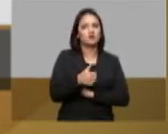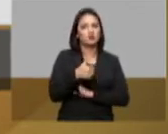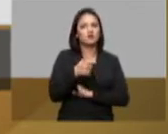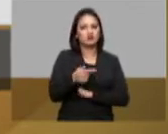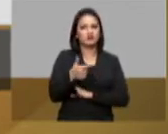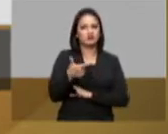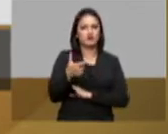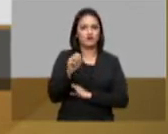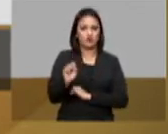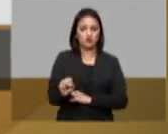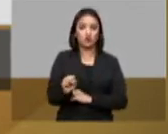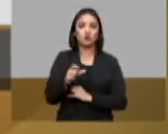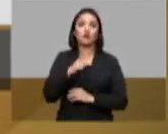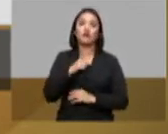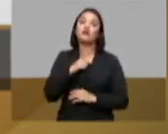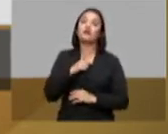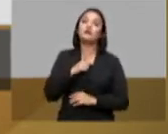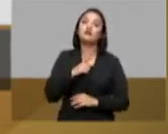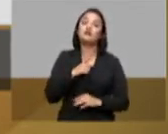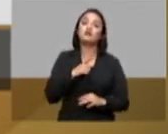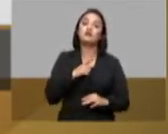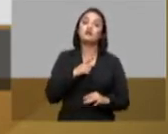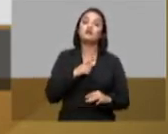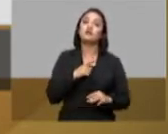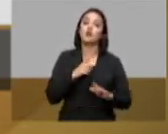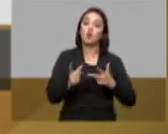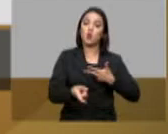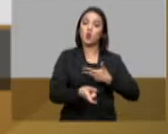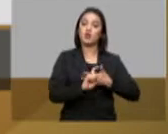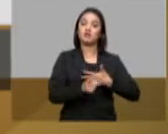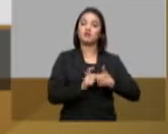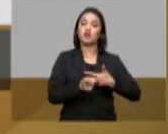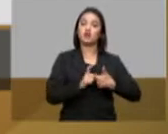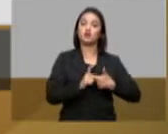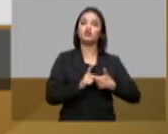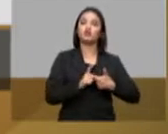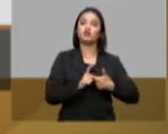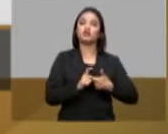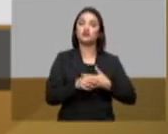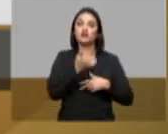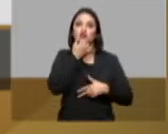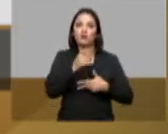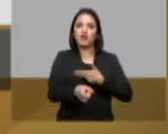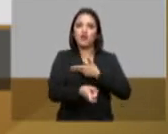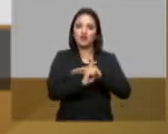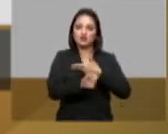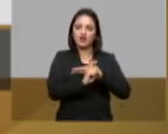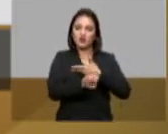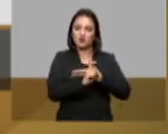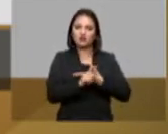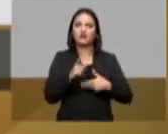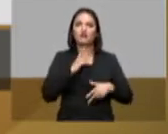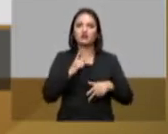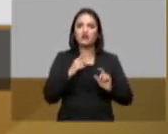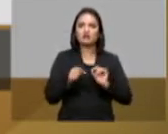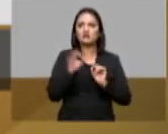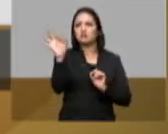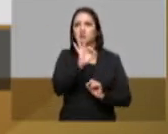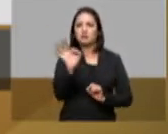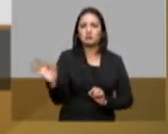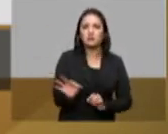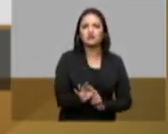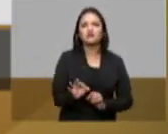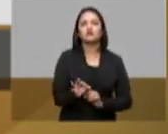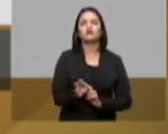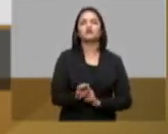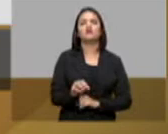11.728, que outorgou ao Poder Executivo a faculdade de fixar coeficientes de redução das alíquotas de PIS e COFINS